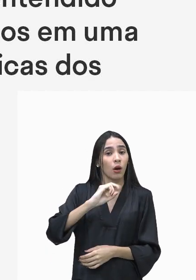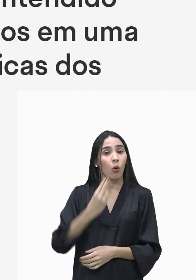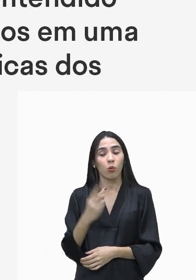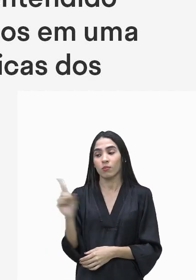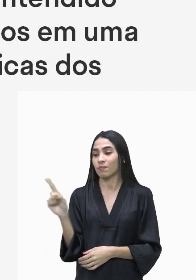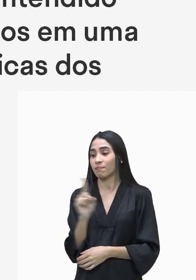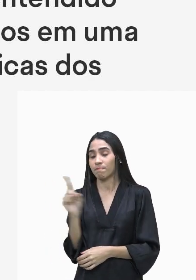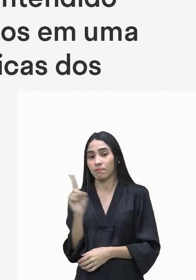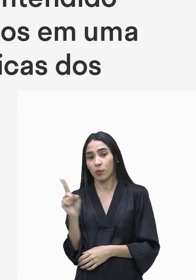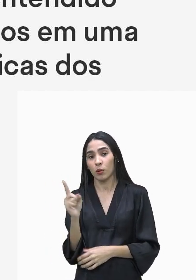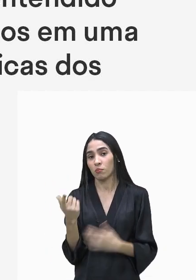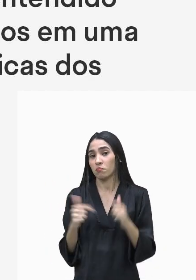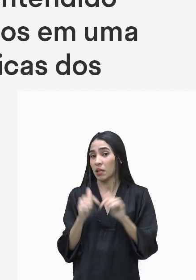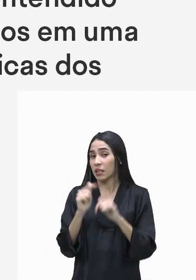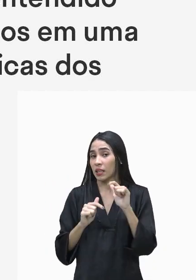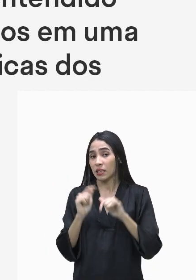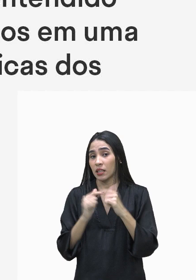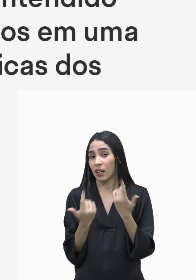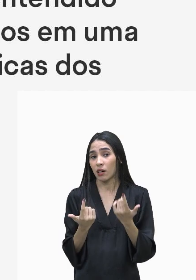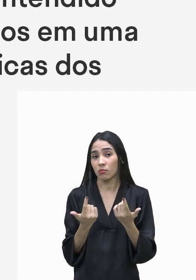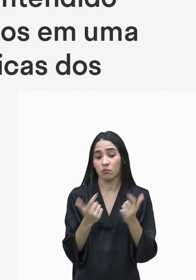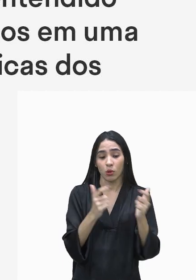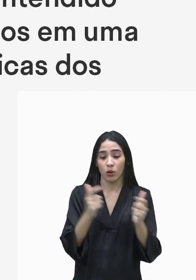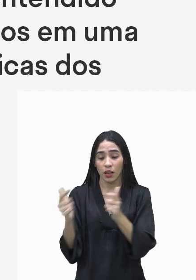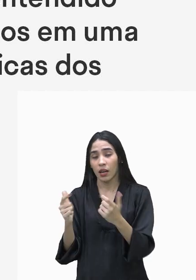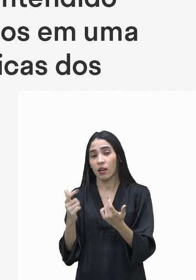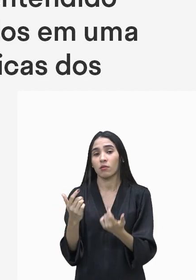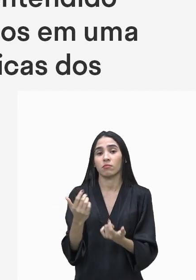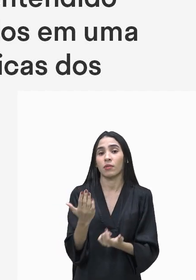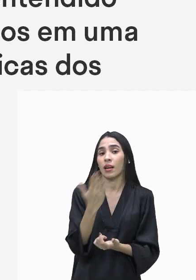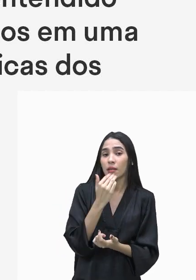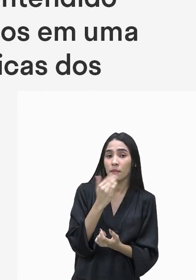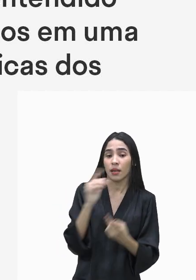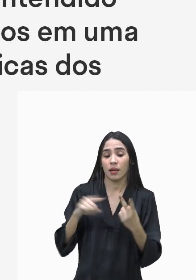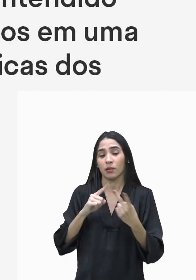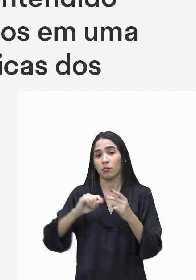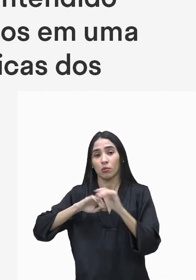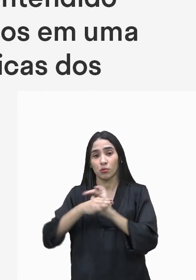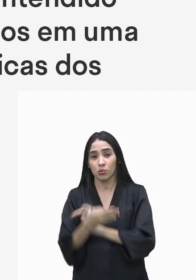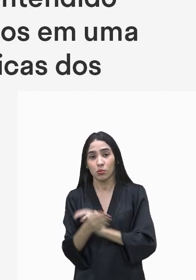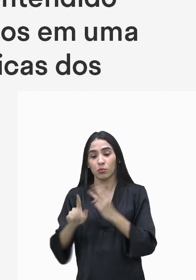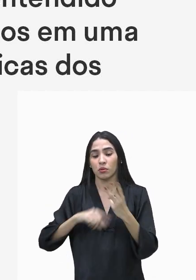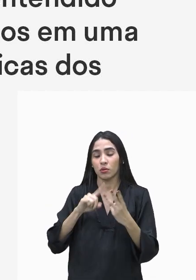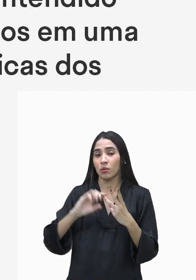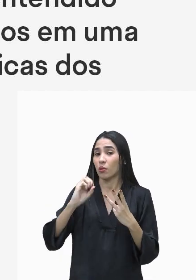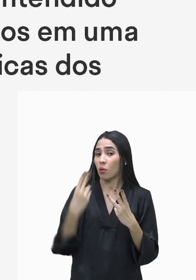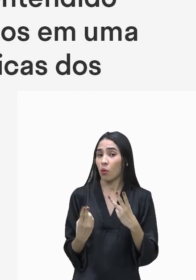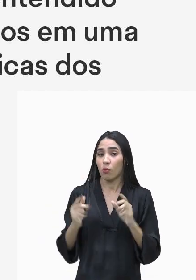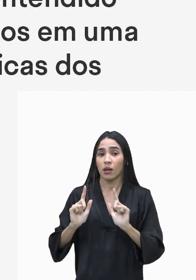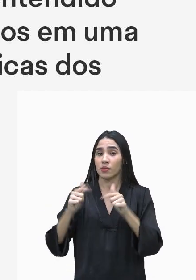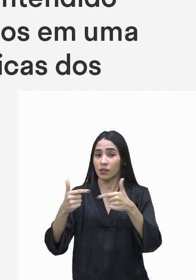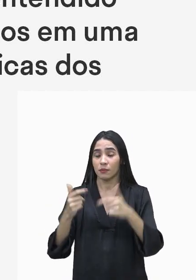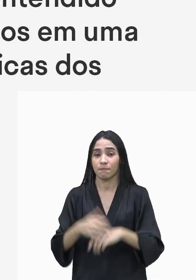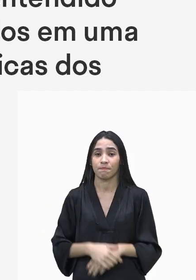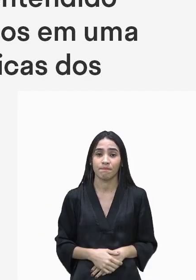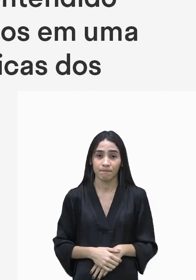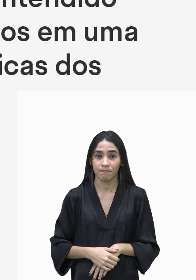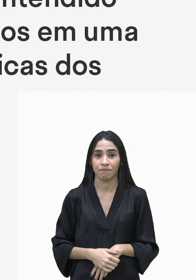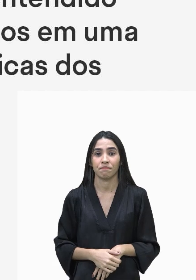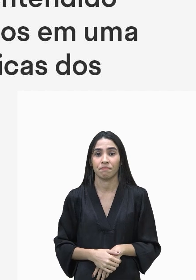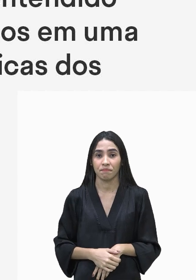de determinada coisa, de determinado alimento, de determinado hábito ou de determinada ação. É o